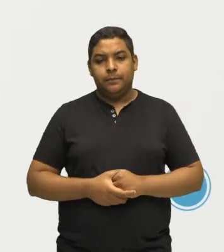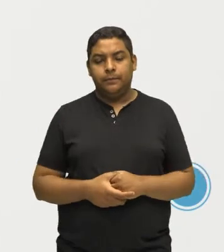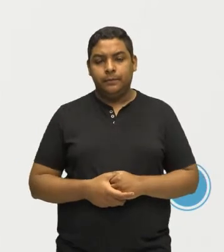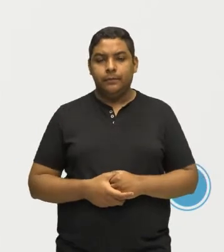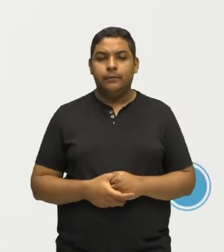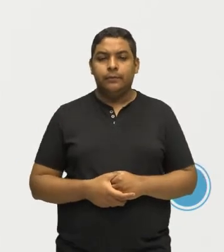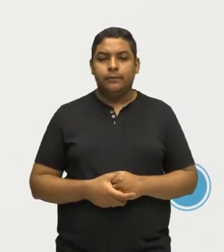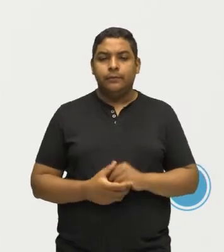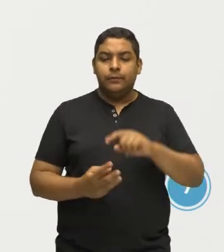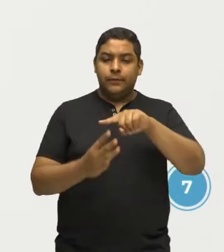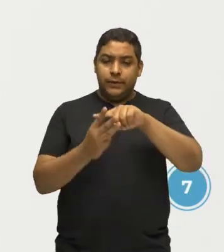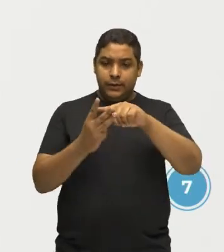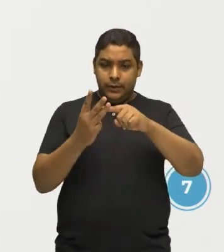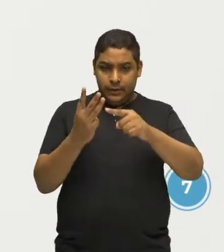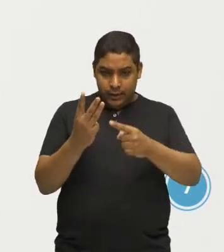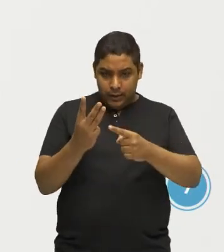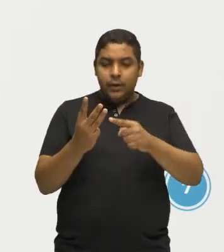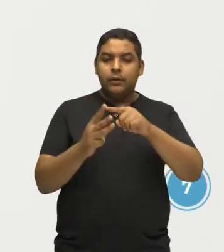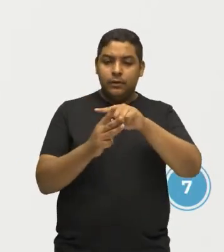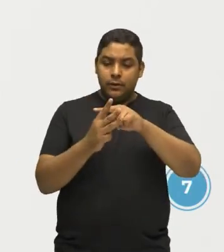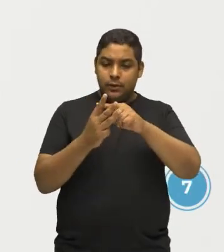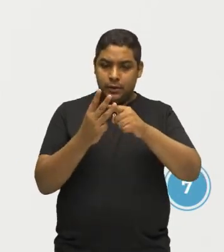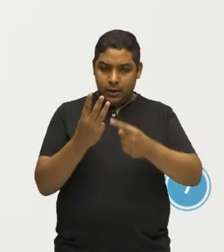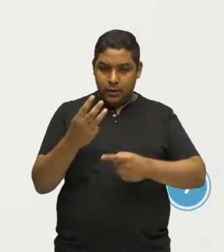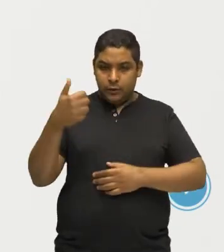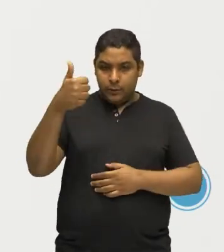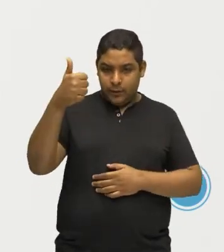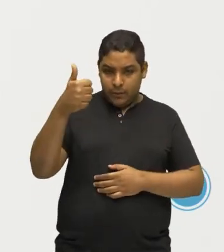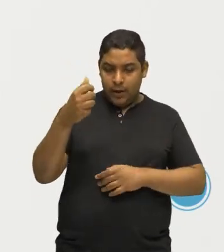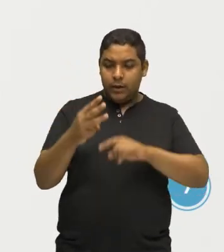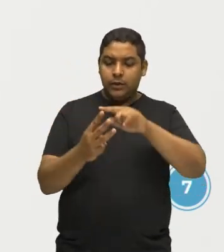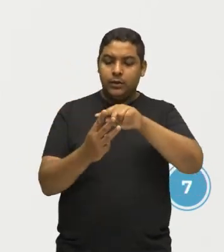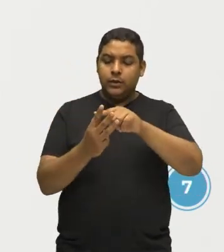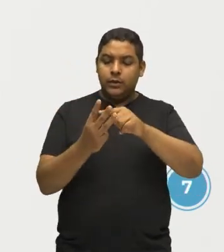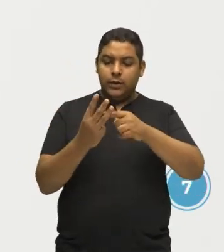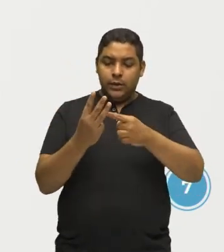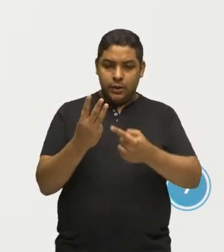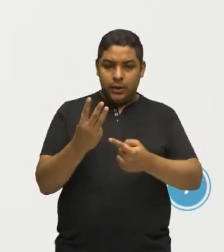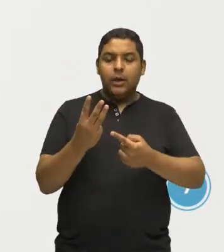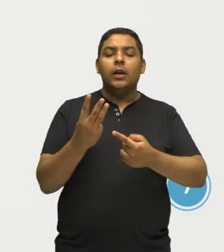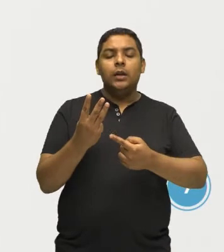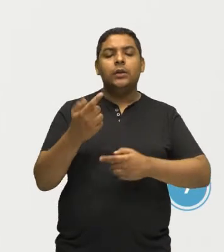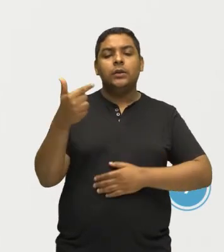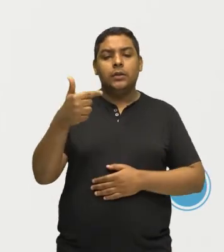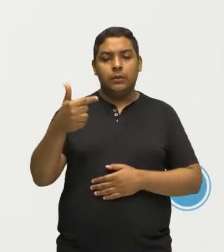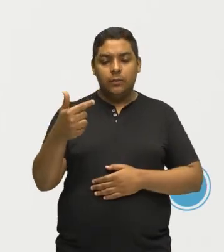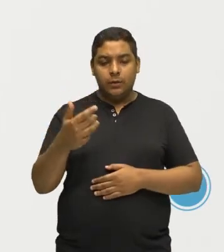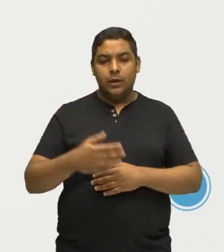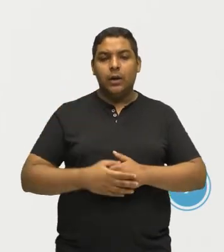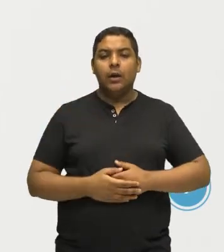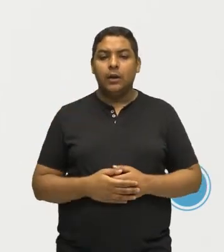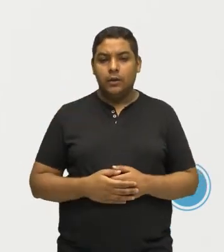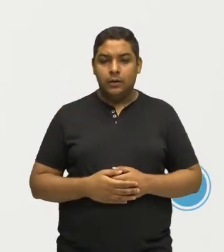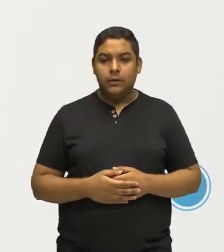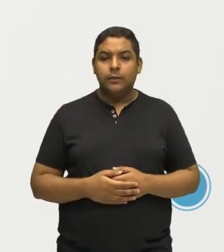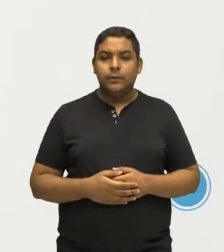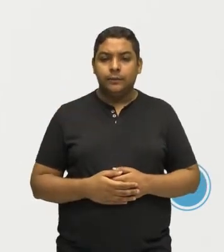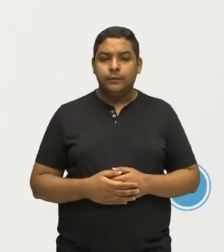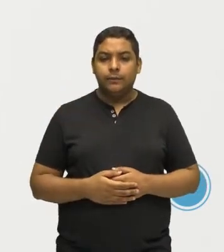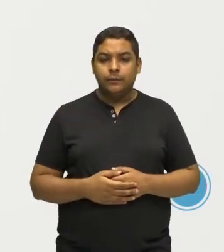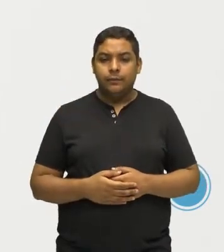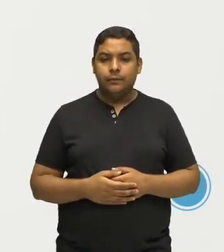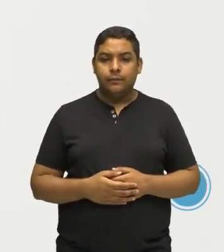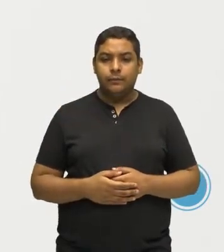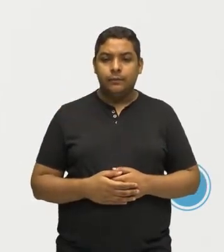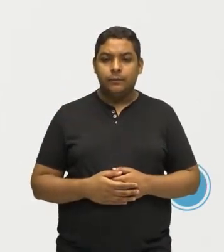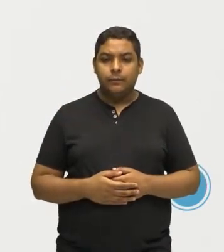são 3 primárias, 3 secundárias e da mistura. Se eu pegar aqui essa cor primária e